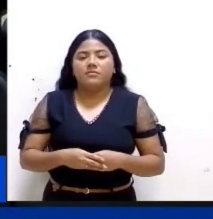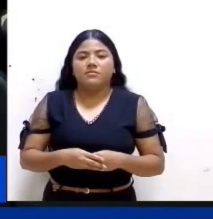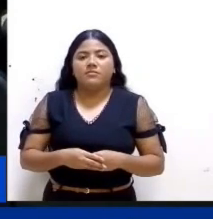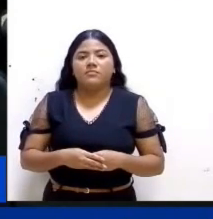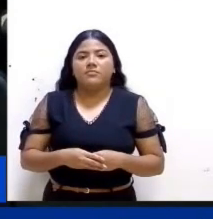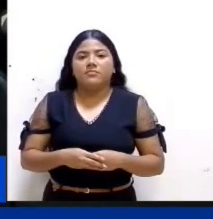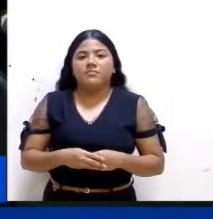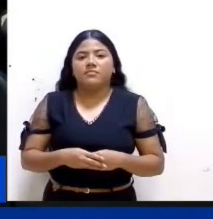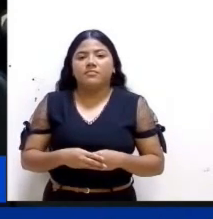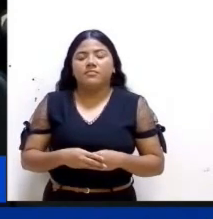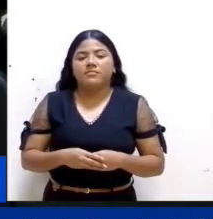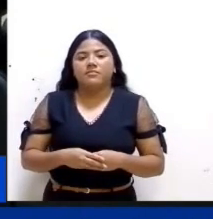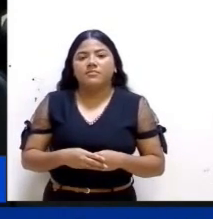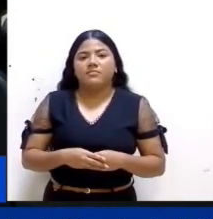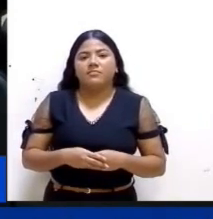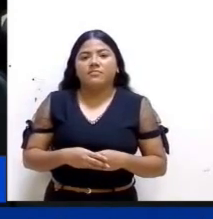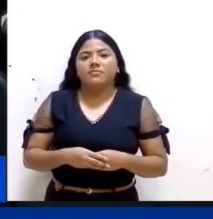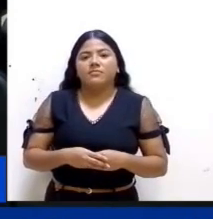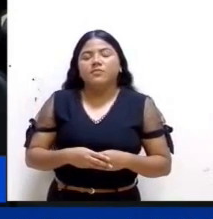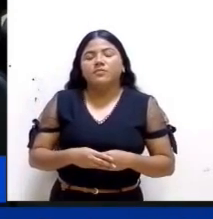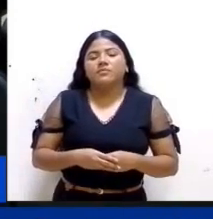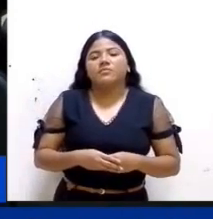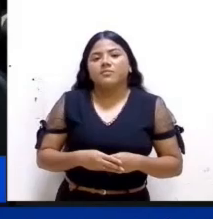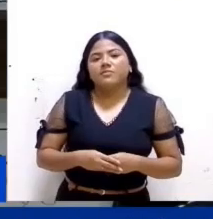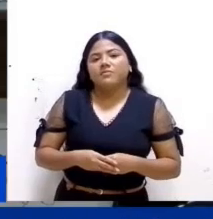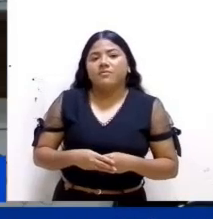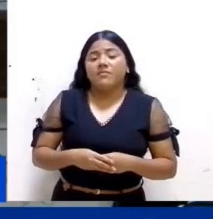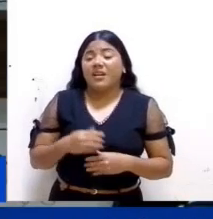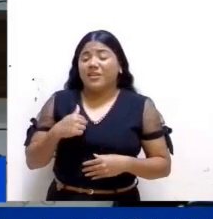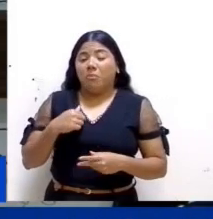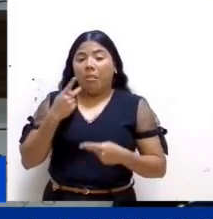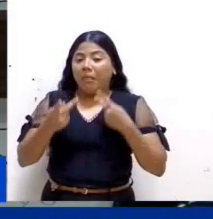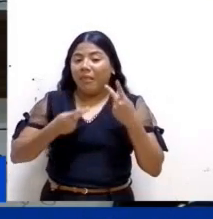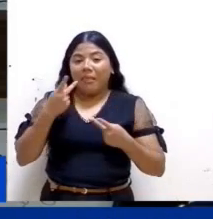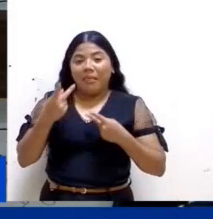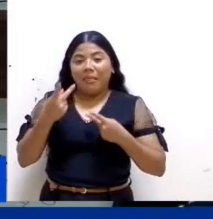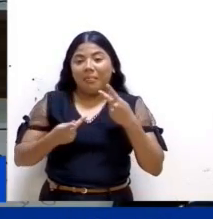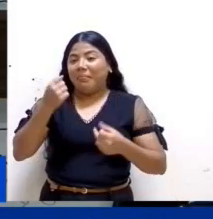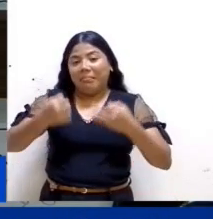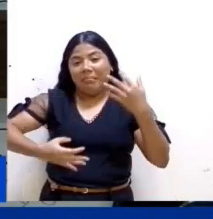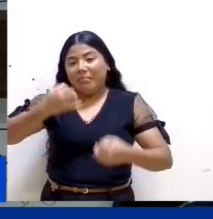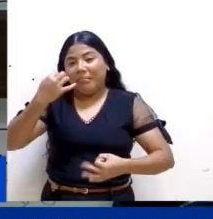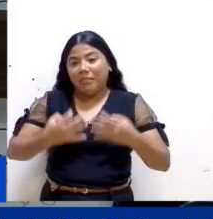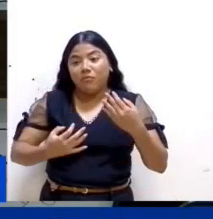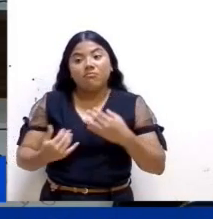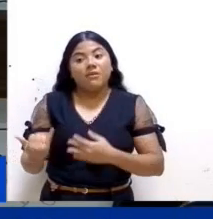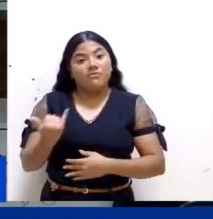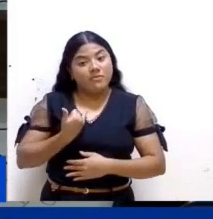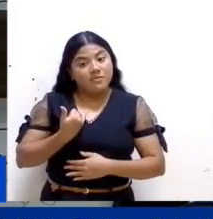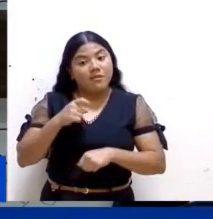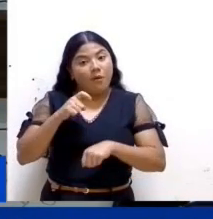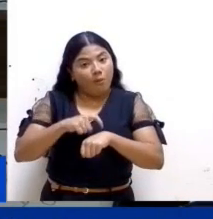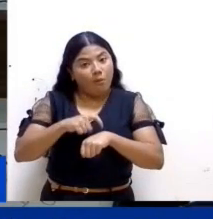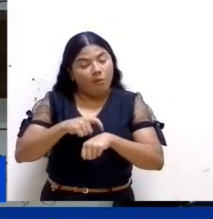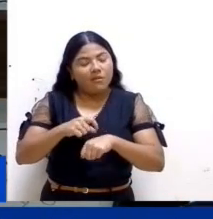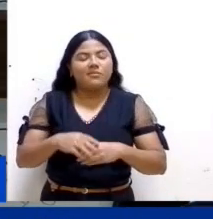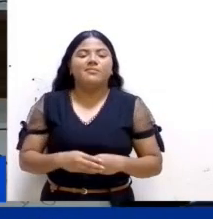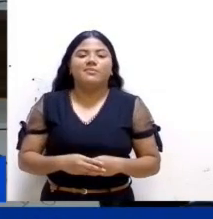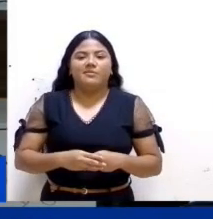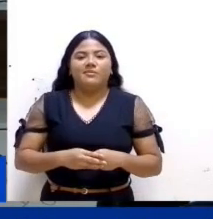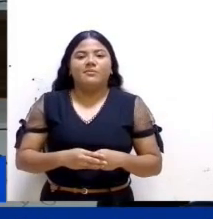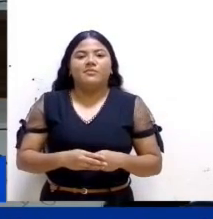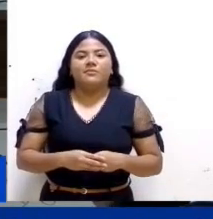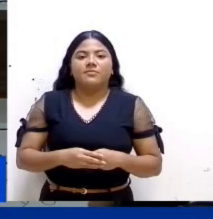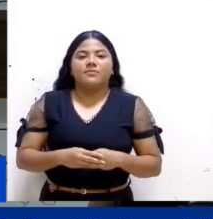Gente, se eu estiver me delongando muito, me avisem, porque eu costumo falar muito. Bom, foco na parte central então, da mesa, com a